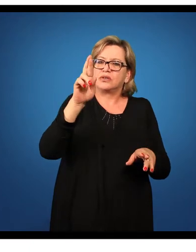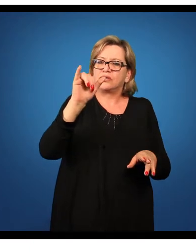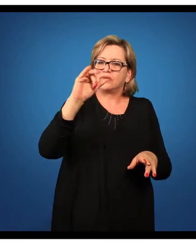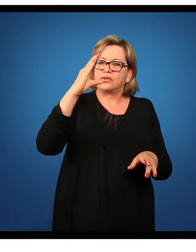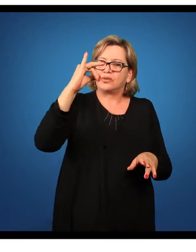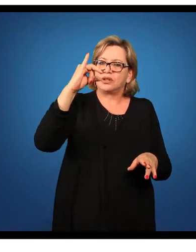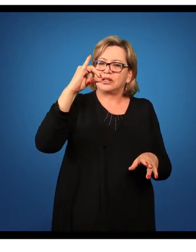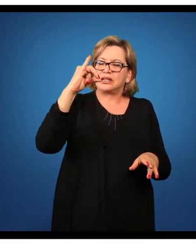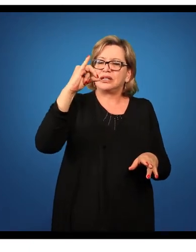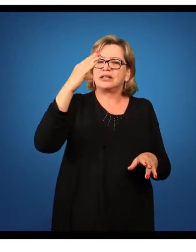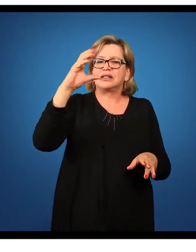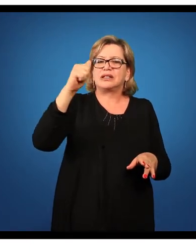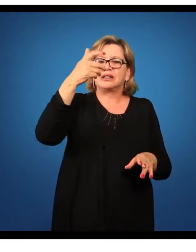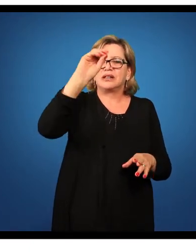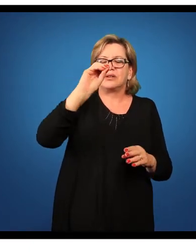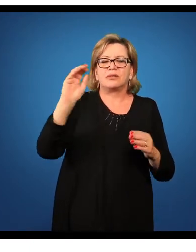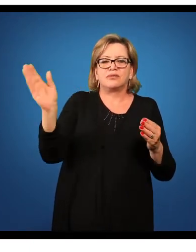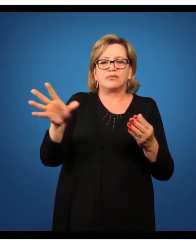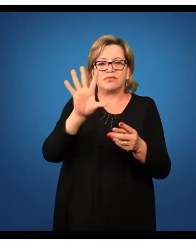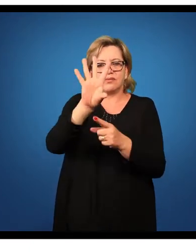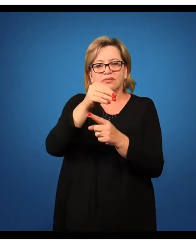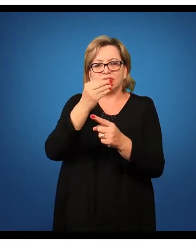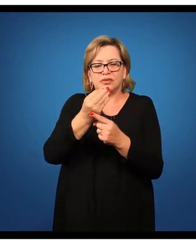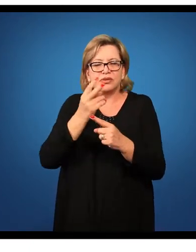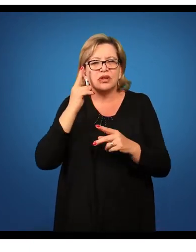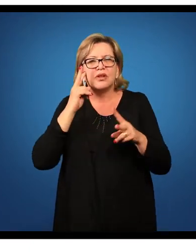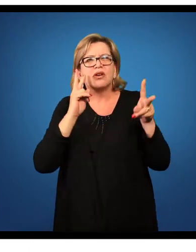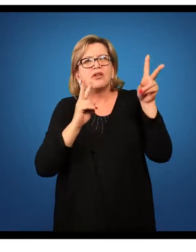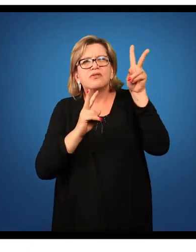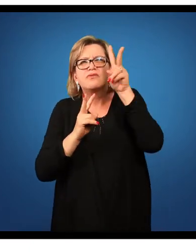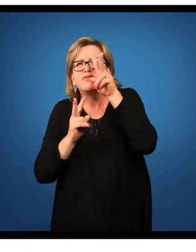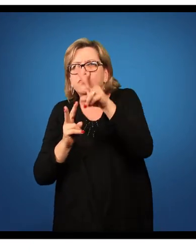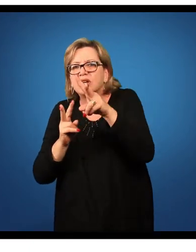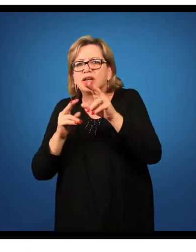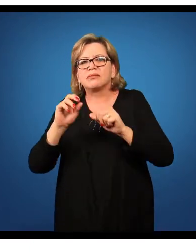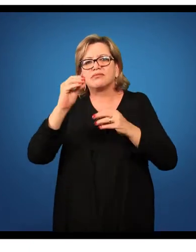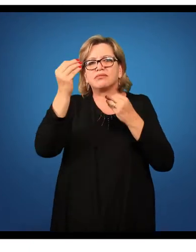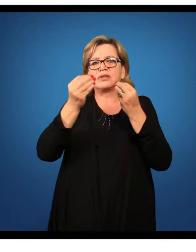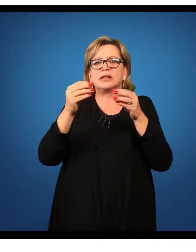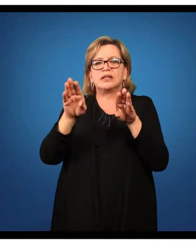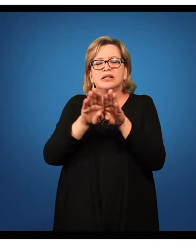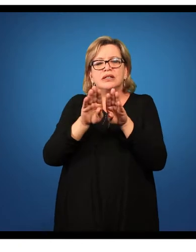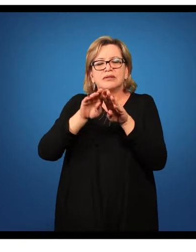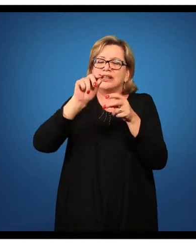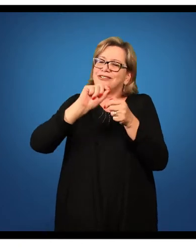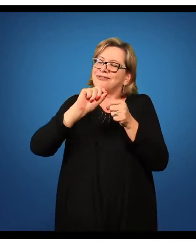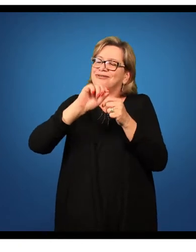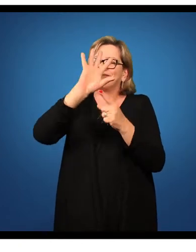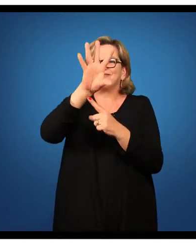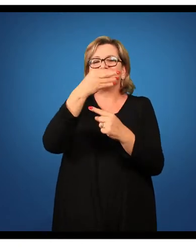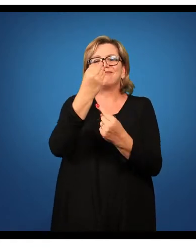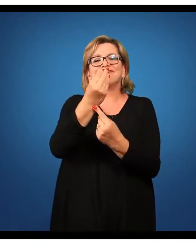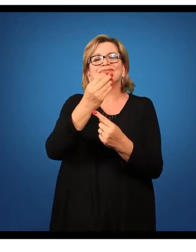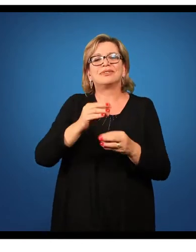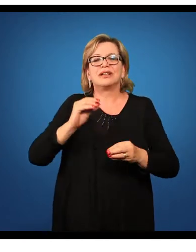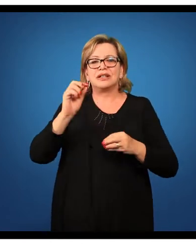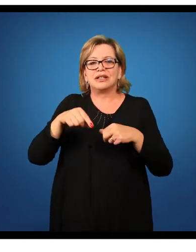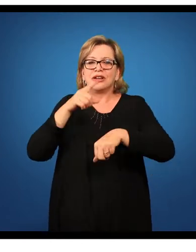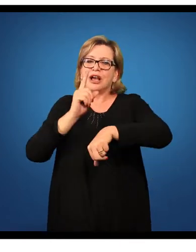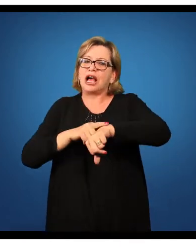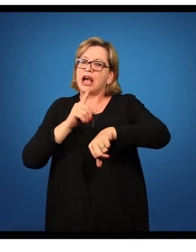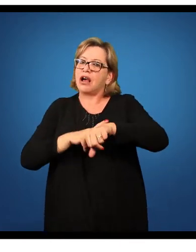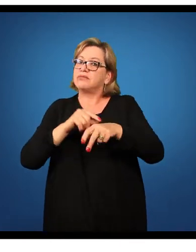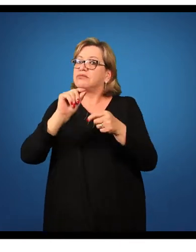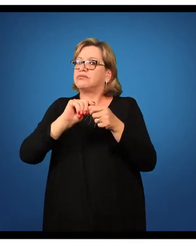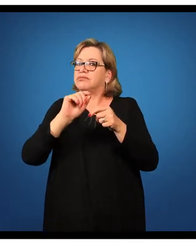é um momento de apreciação estética de obras e também o fazer artístico então o momento na da